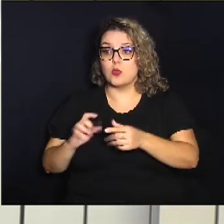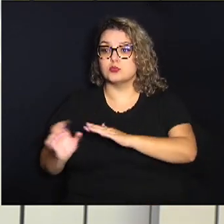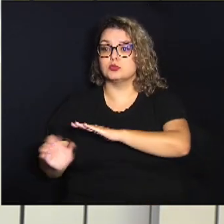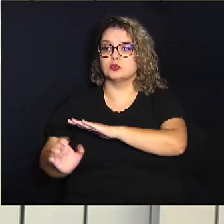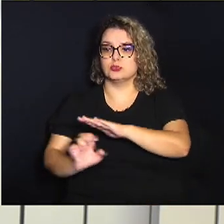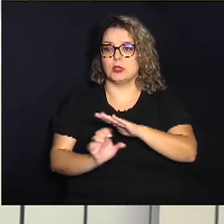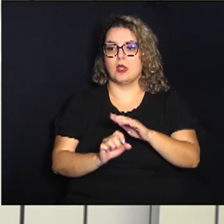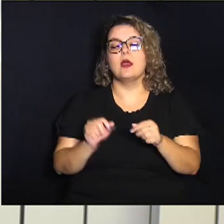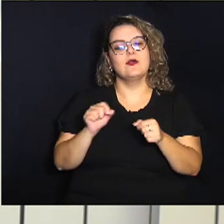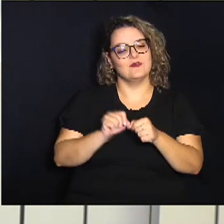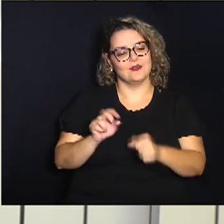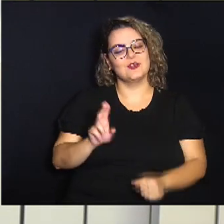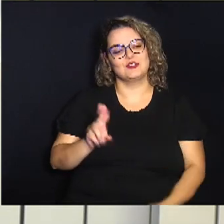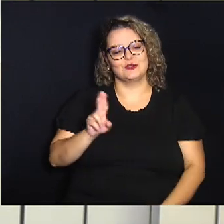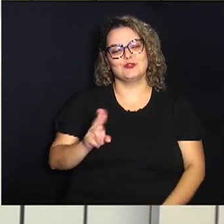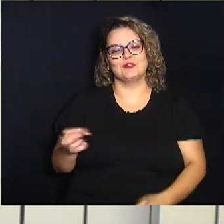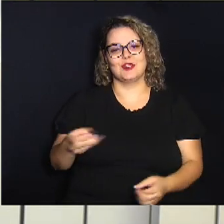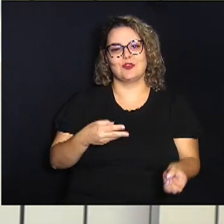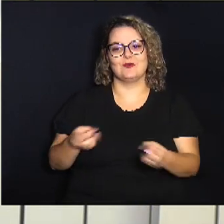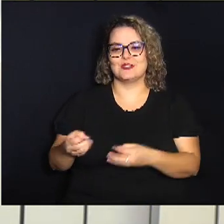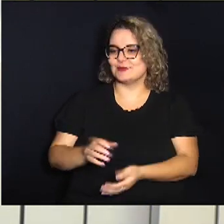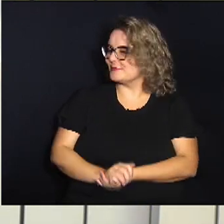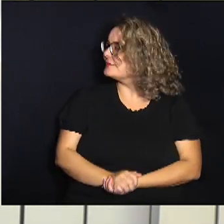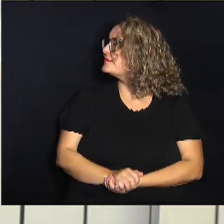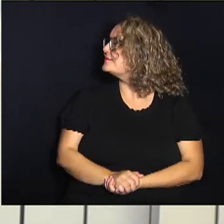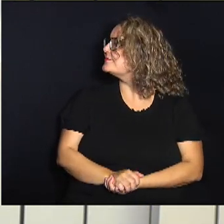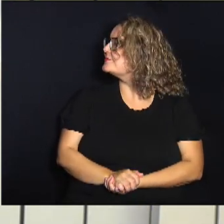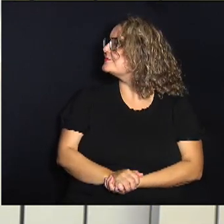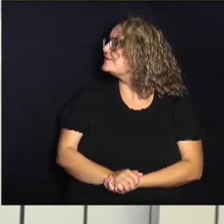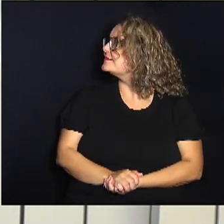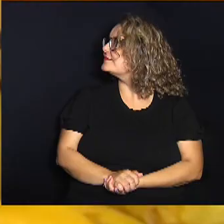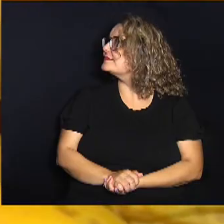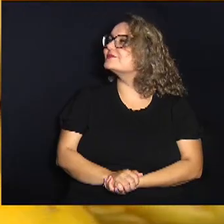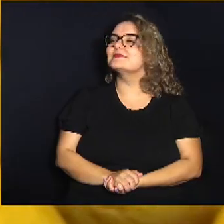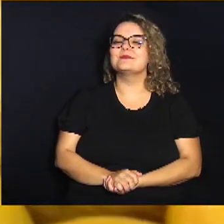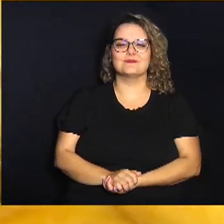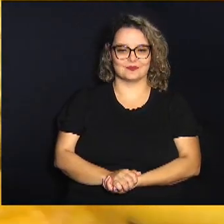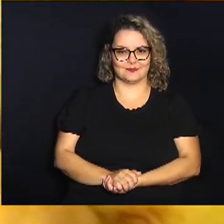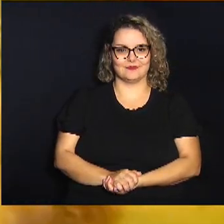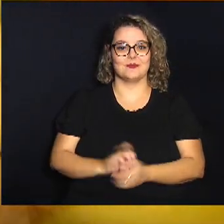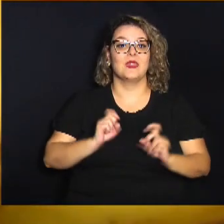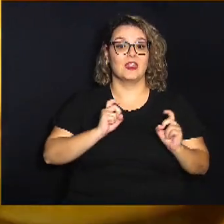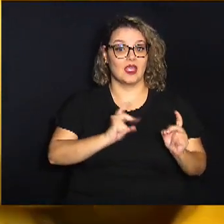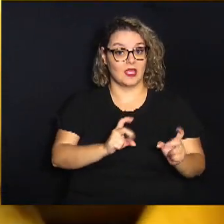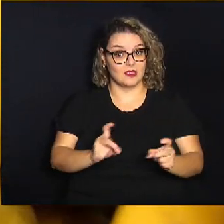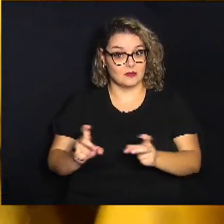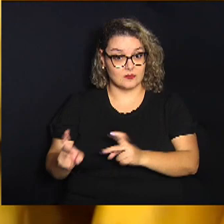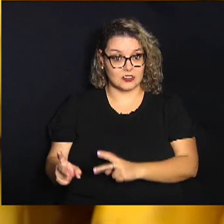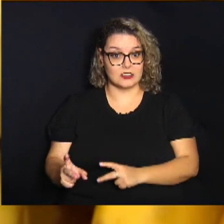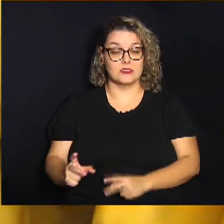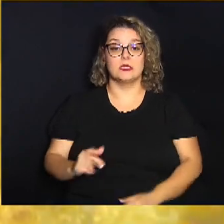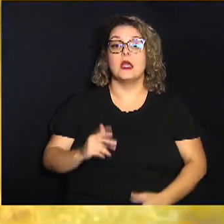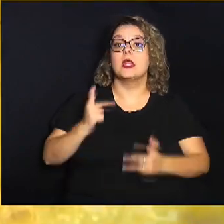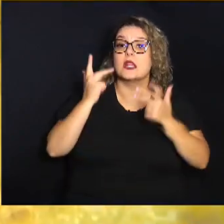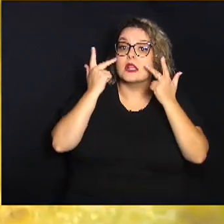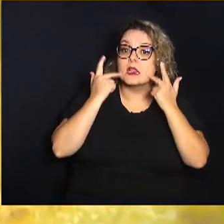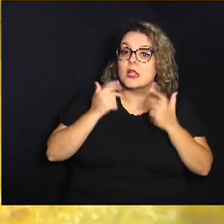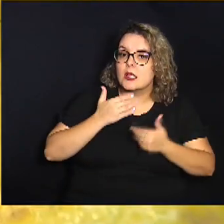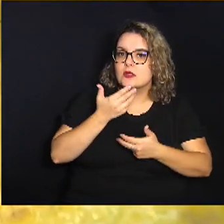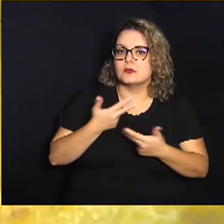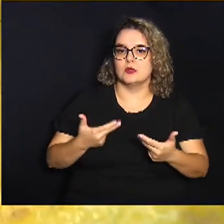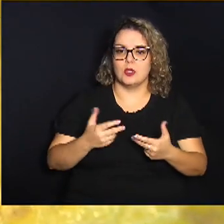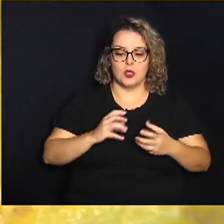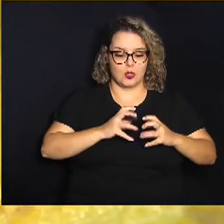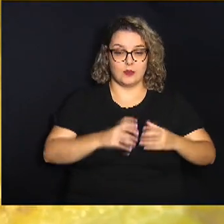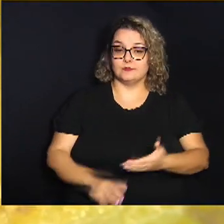façam o uso da inovação. Além da comercialização in natura, a fruta tem sua polpa